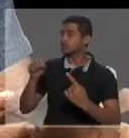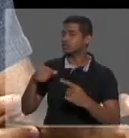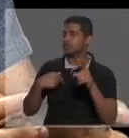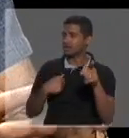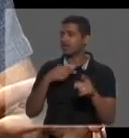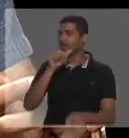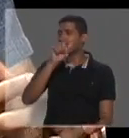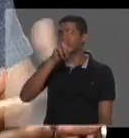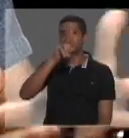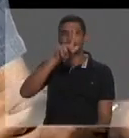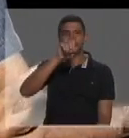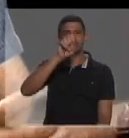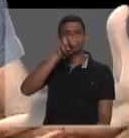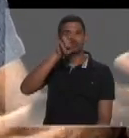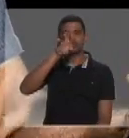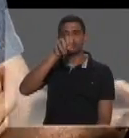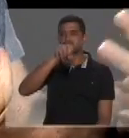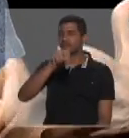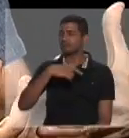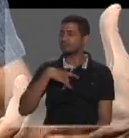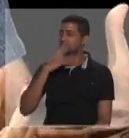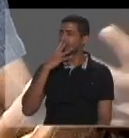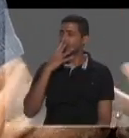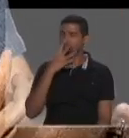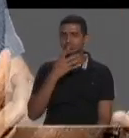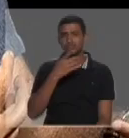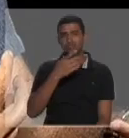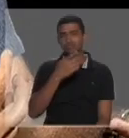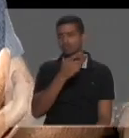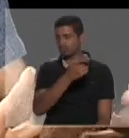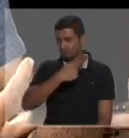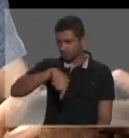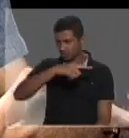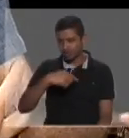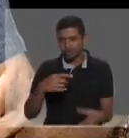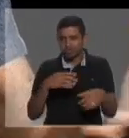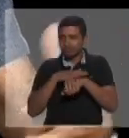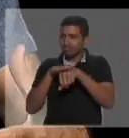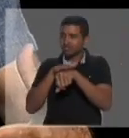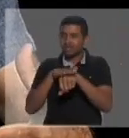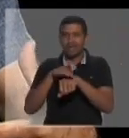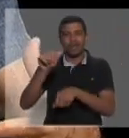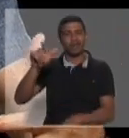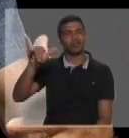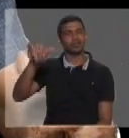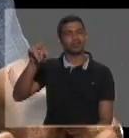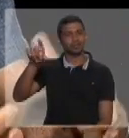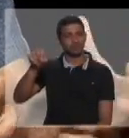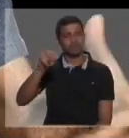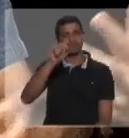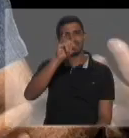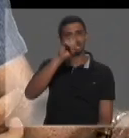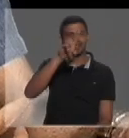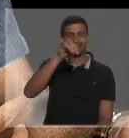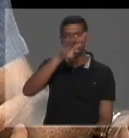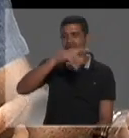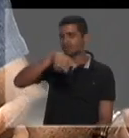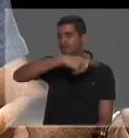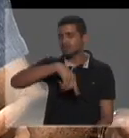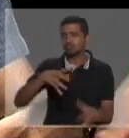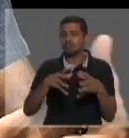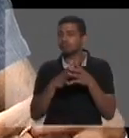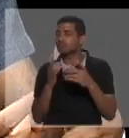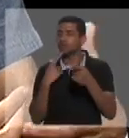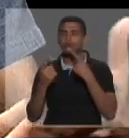história dele é muito interessante. Nas conversas da gente com o seu Aloysio, com o Sidney junto, o seu Aloysio fala